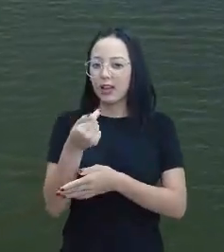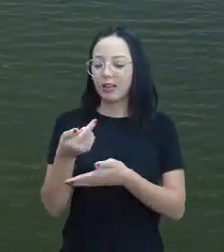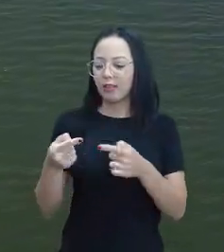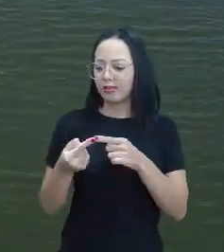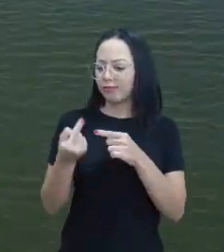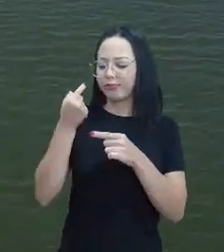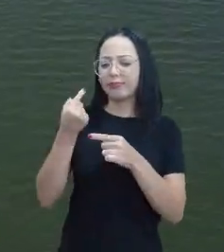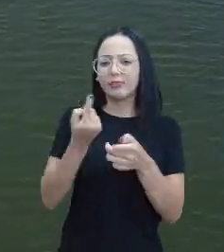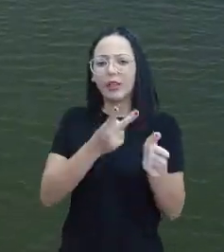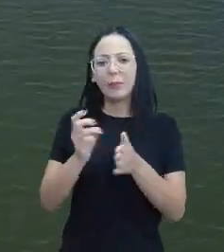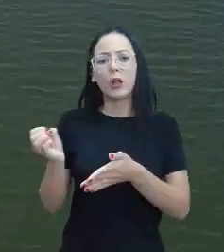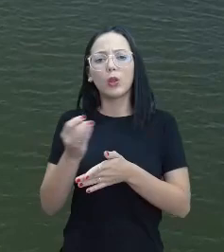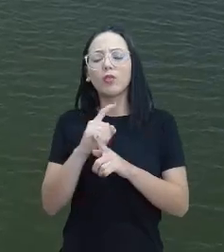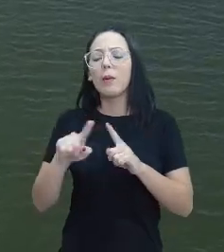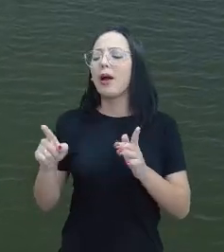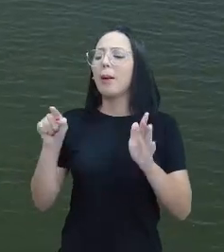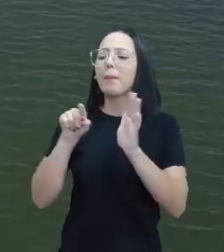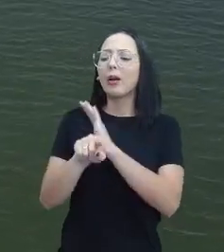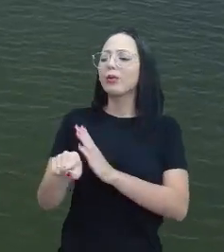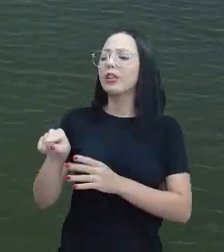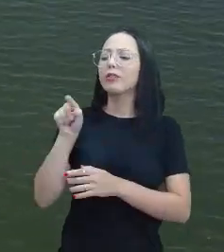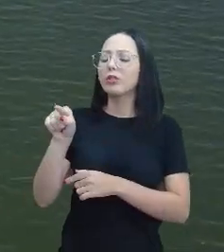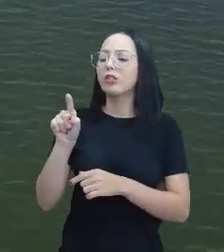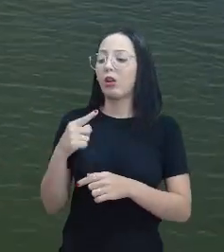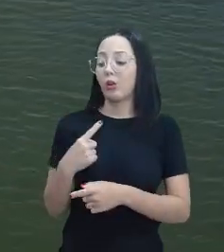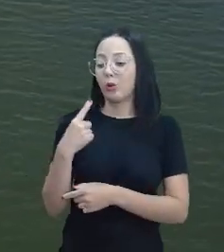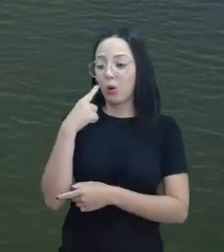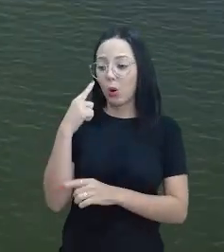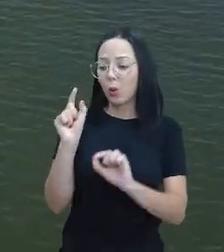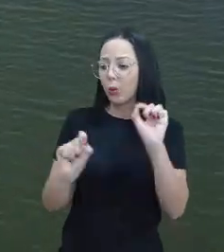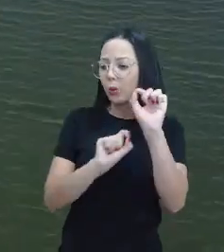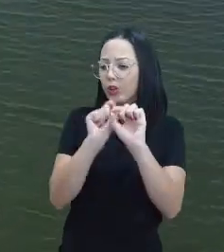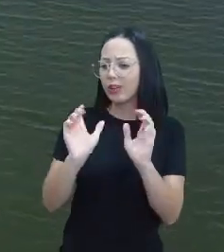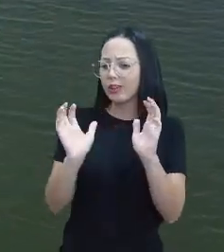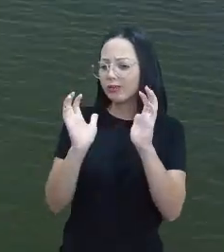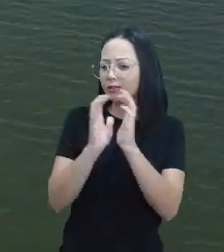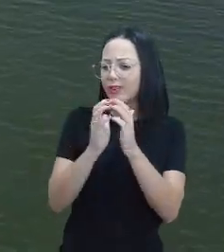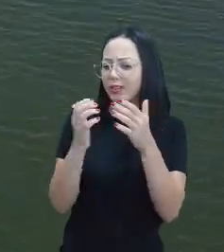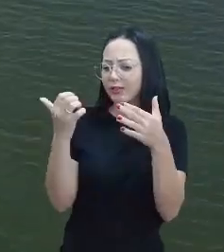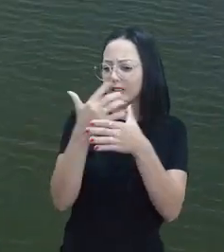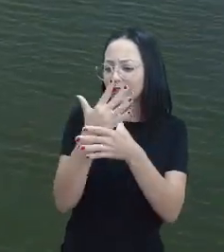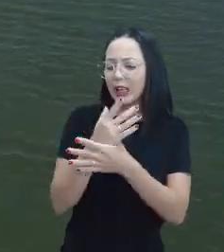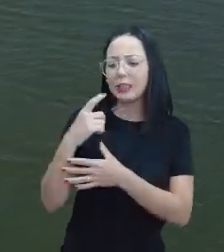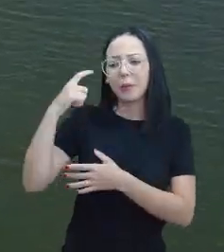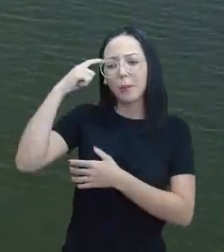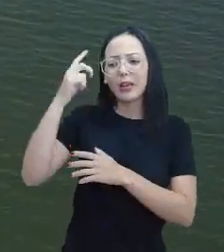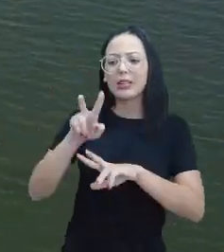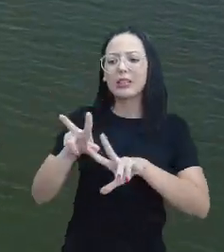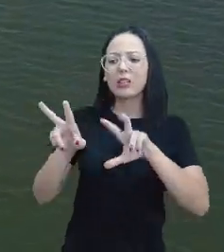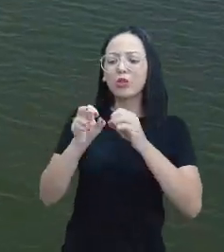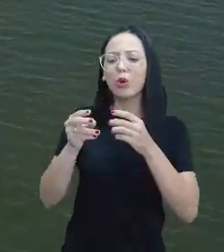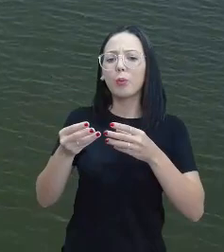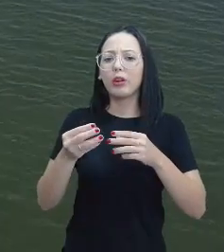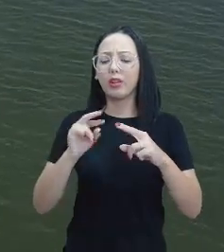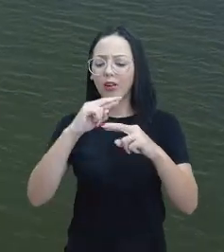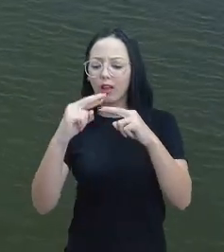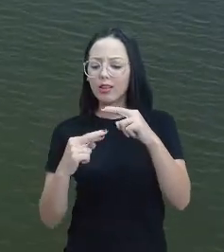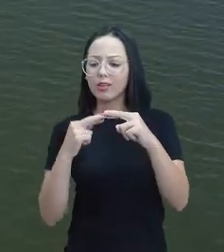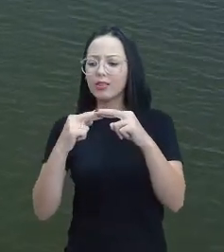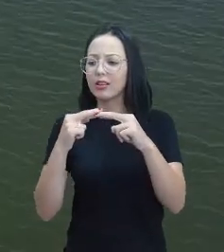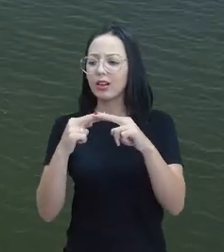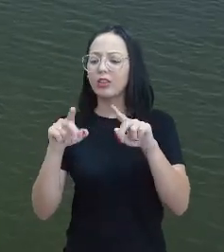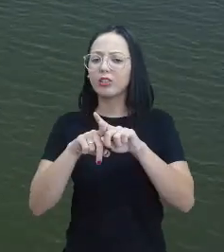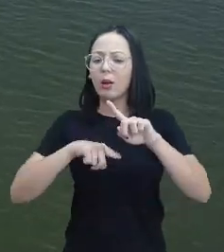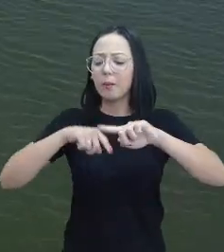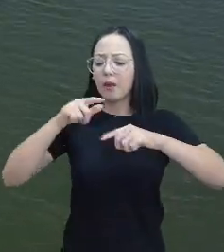A pergunta que a gente faz para a senhora é o seguinte, o que a cidade pensa em relação à reciclagem e aos